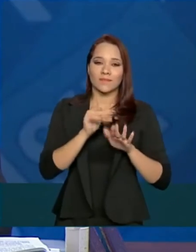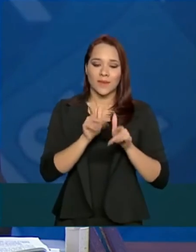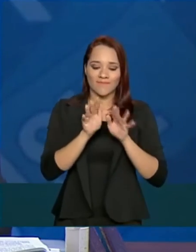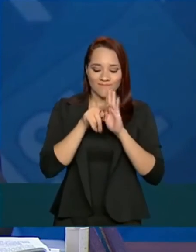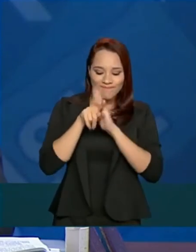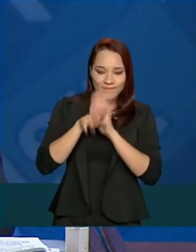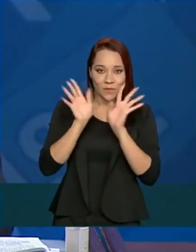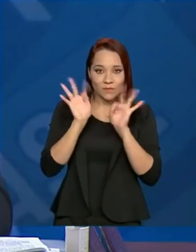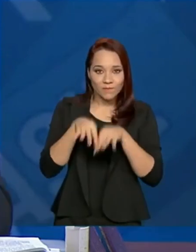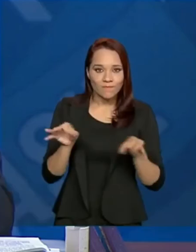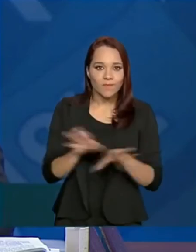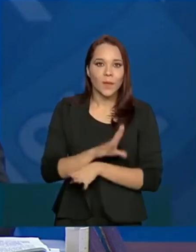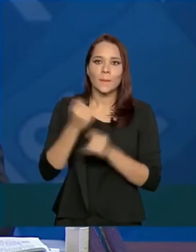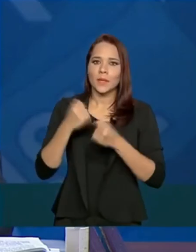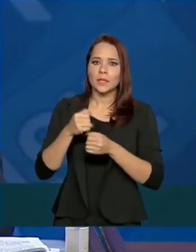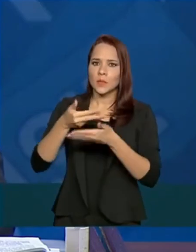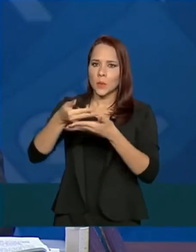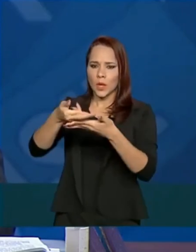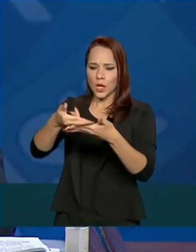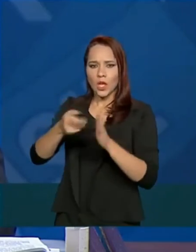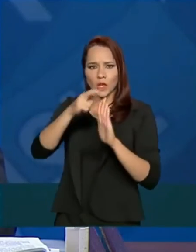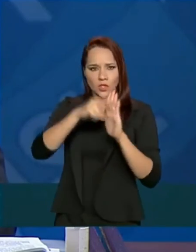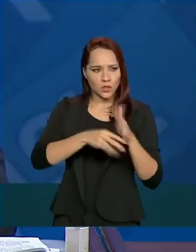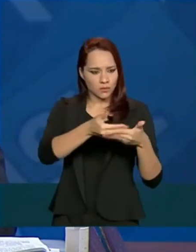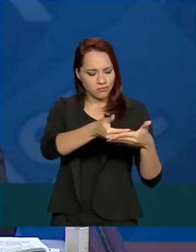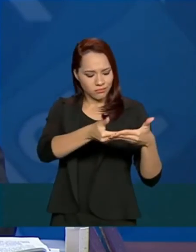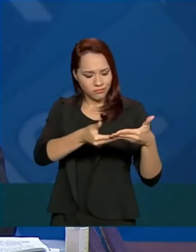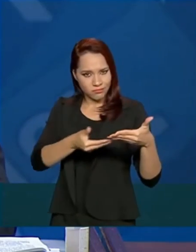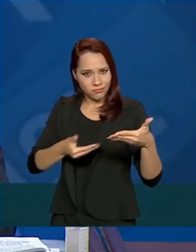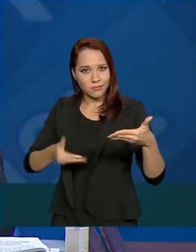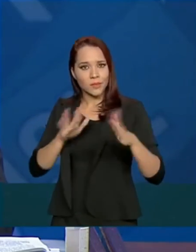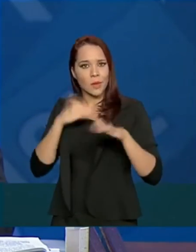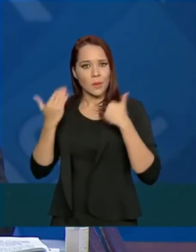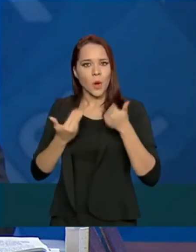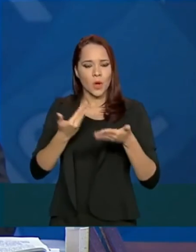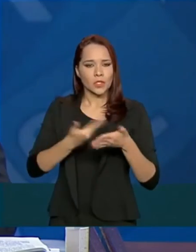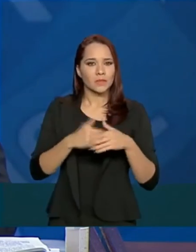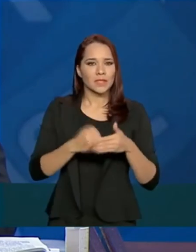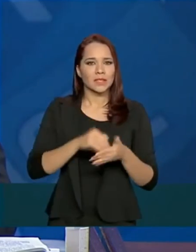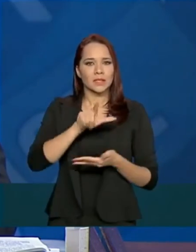você precisa de ter todo o registro do óbito, o laudo